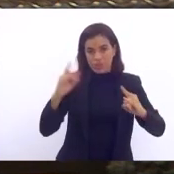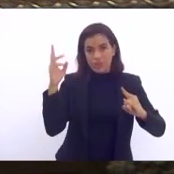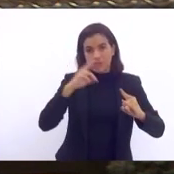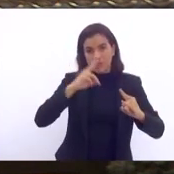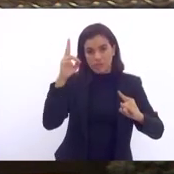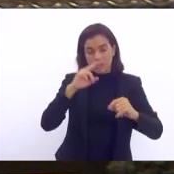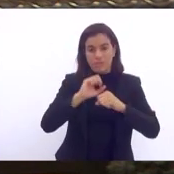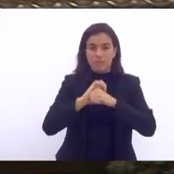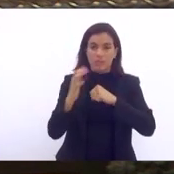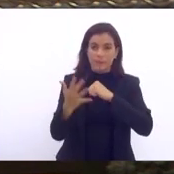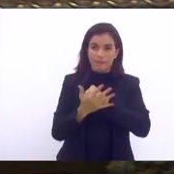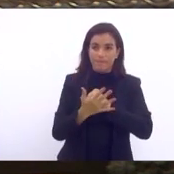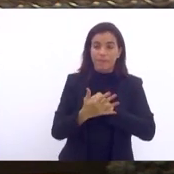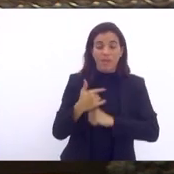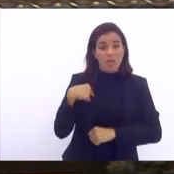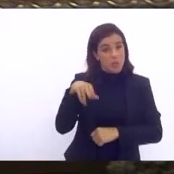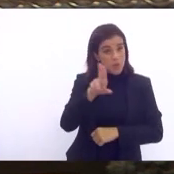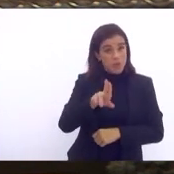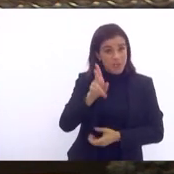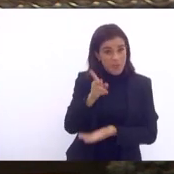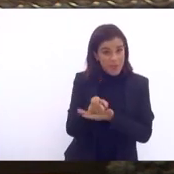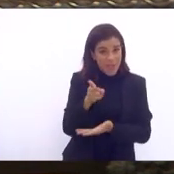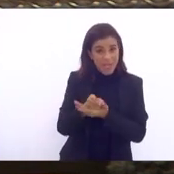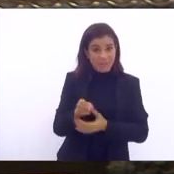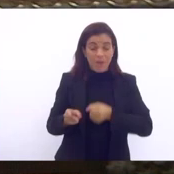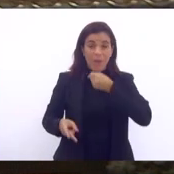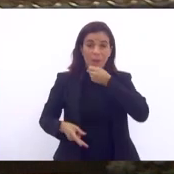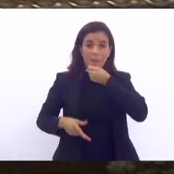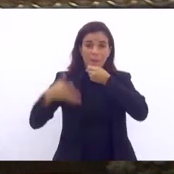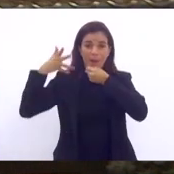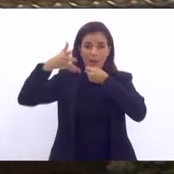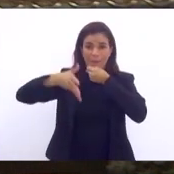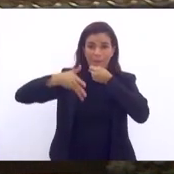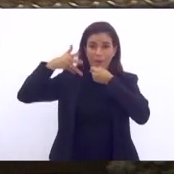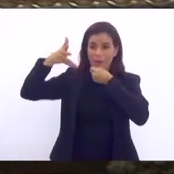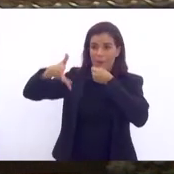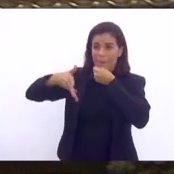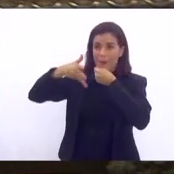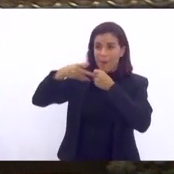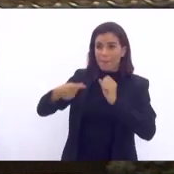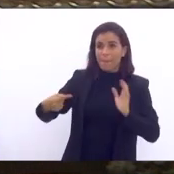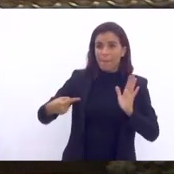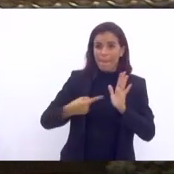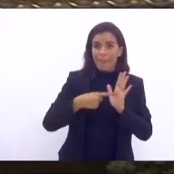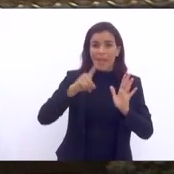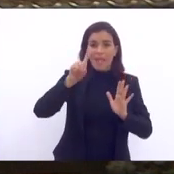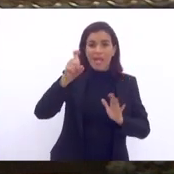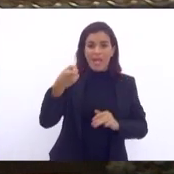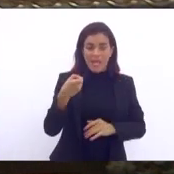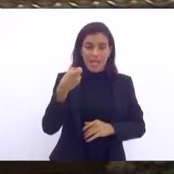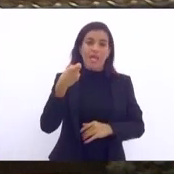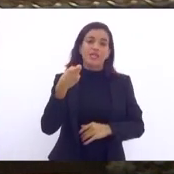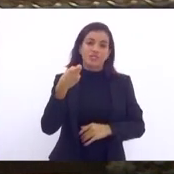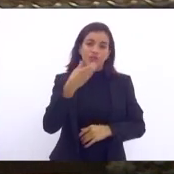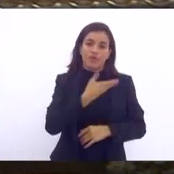tribuna, presidente, para denunciar o ex-governador bandido do Wilson Witzel. Então, para